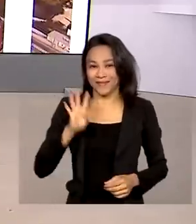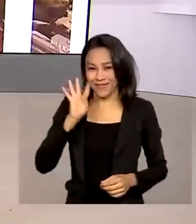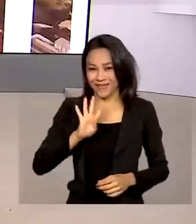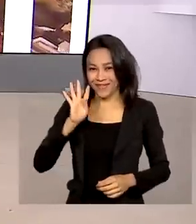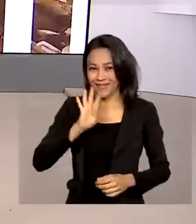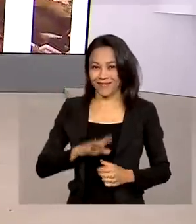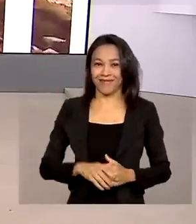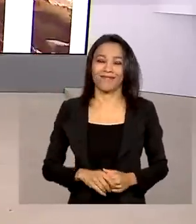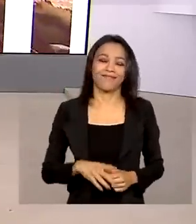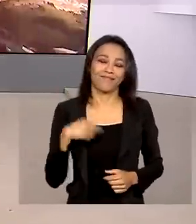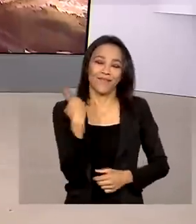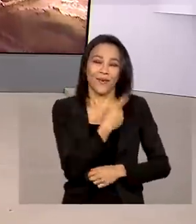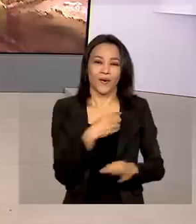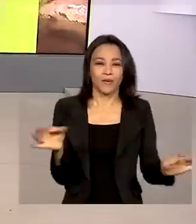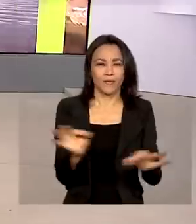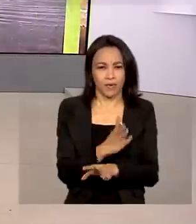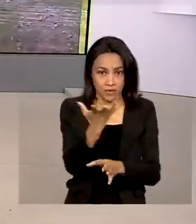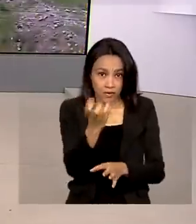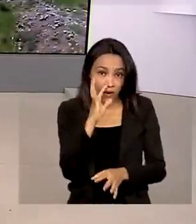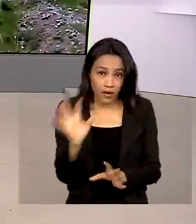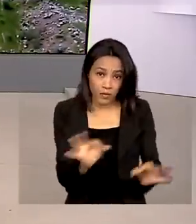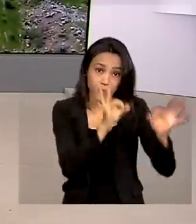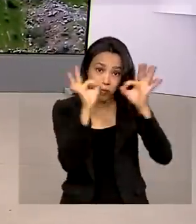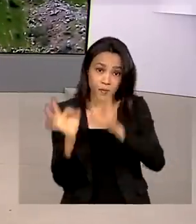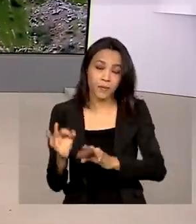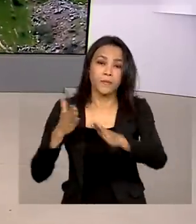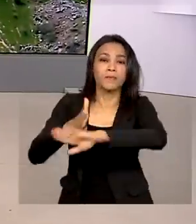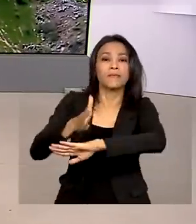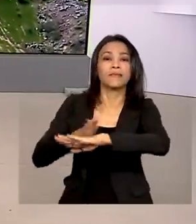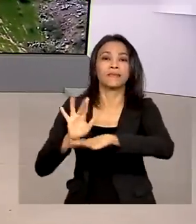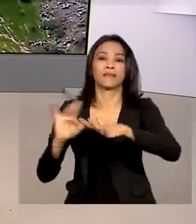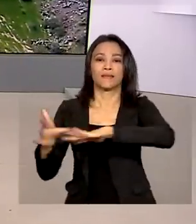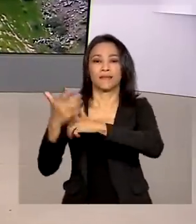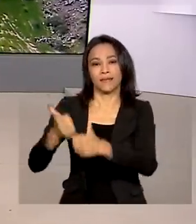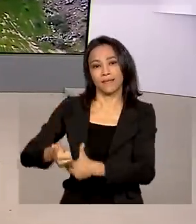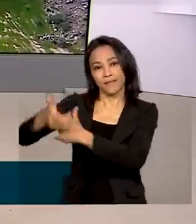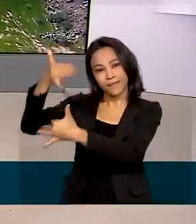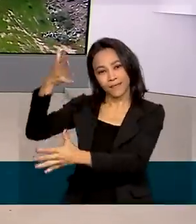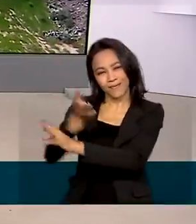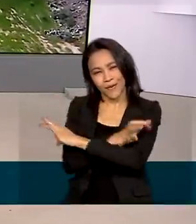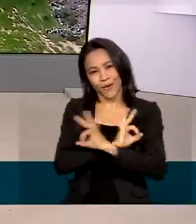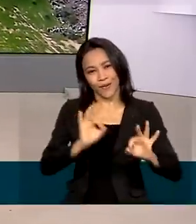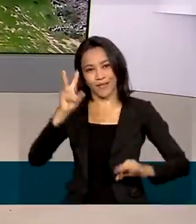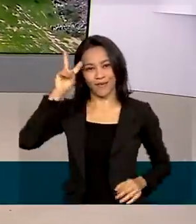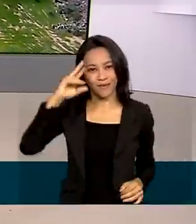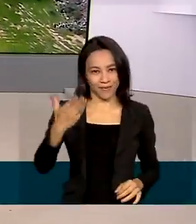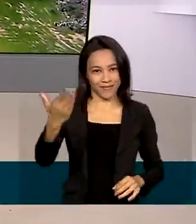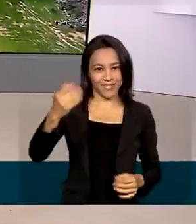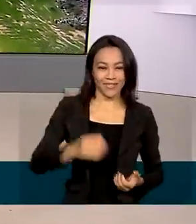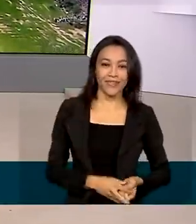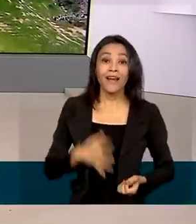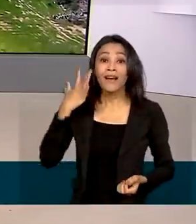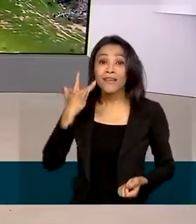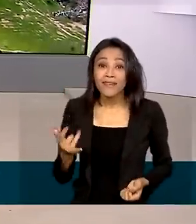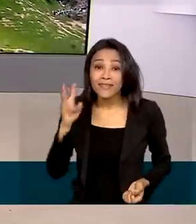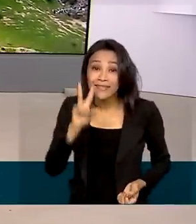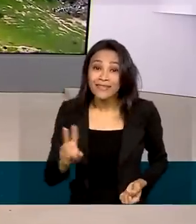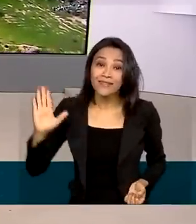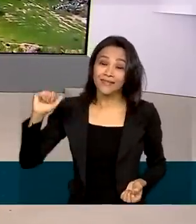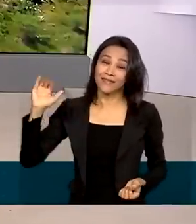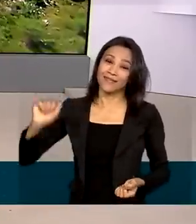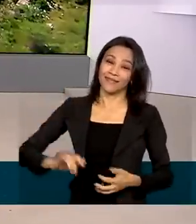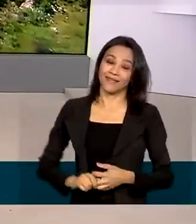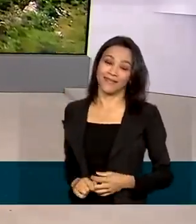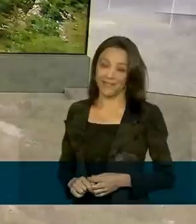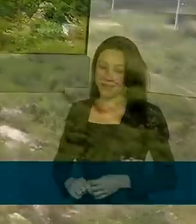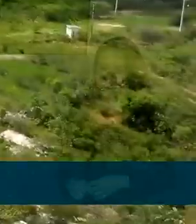né? A gente fica por aqui. Para rever as reportagens, acesse as nossas redes sociais. Uma ótima segunda-feira para você. Nos vemos amanhã. Tchau, tchau.